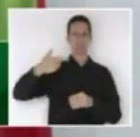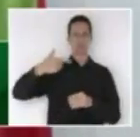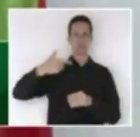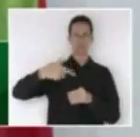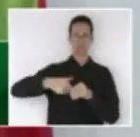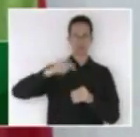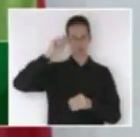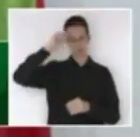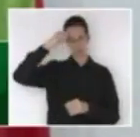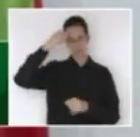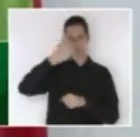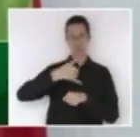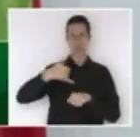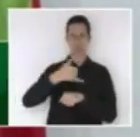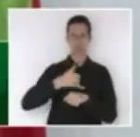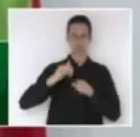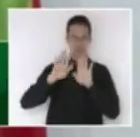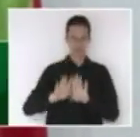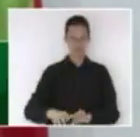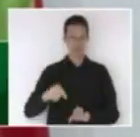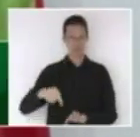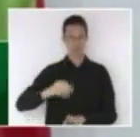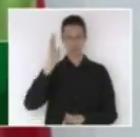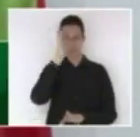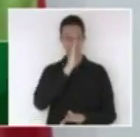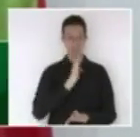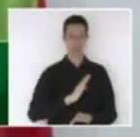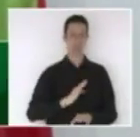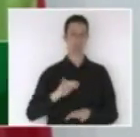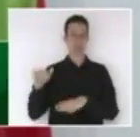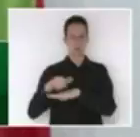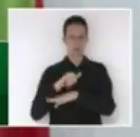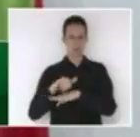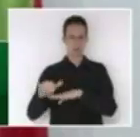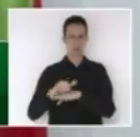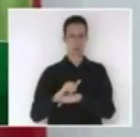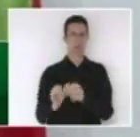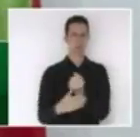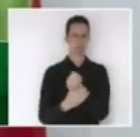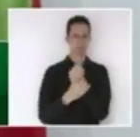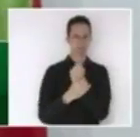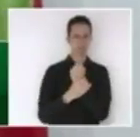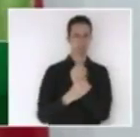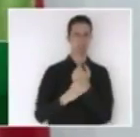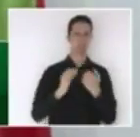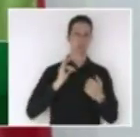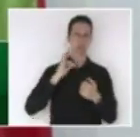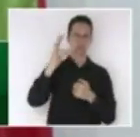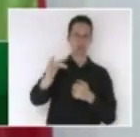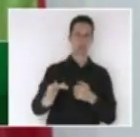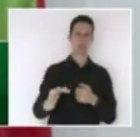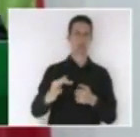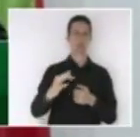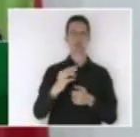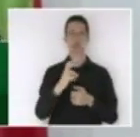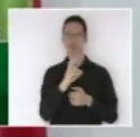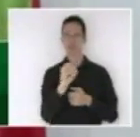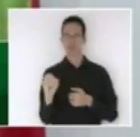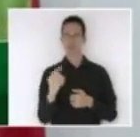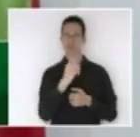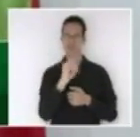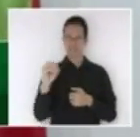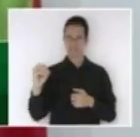soberania nacional, e construir uma estratégia segura para o futuro, para os próximos 50, 100 anos, o que vinha sendo